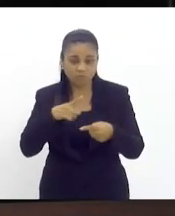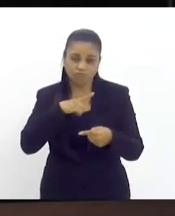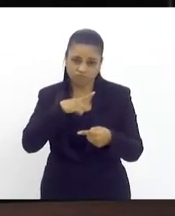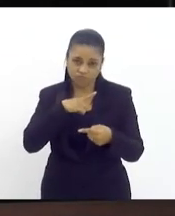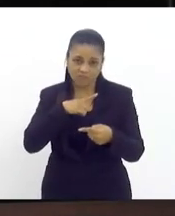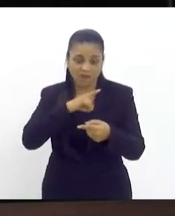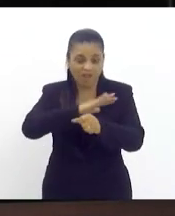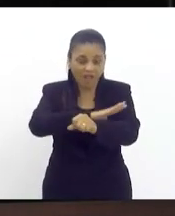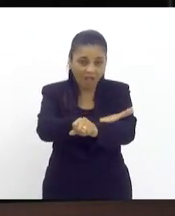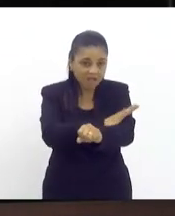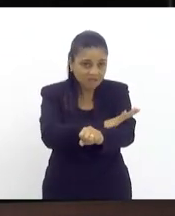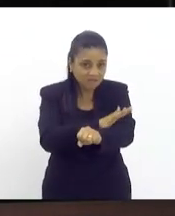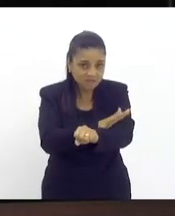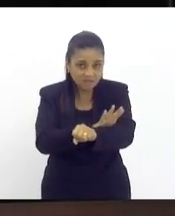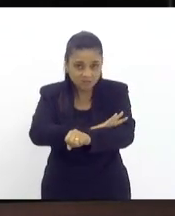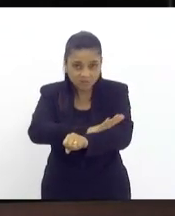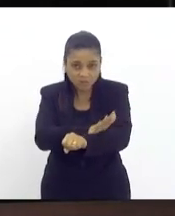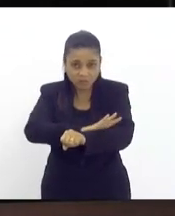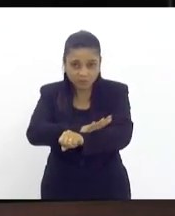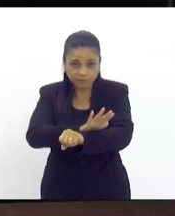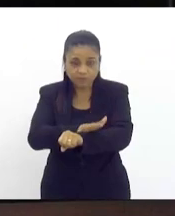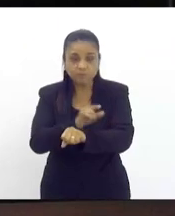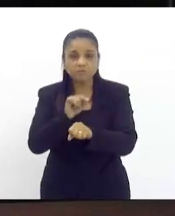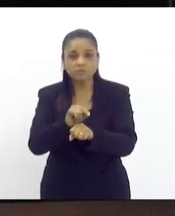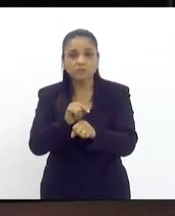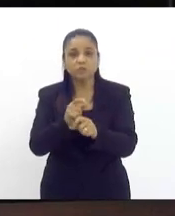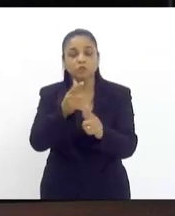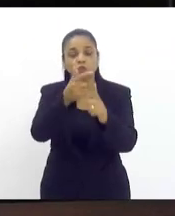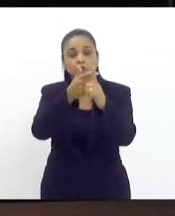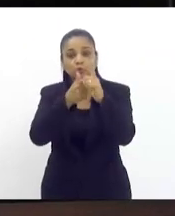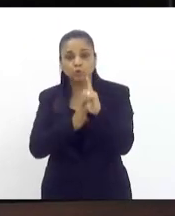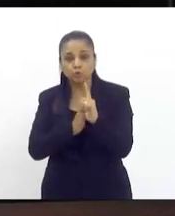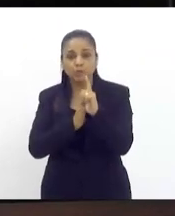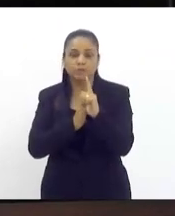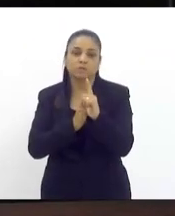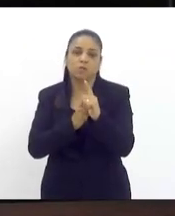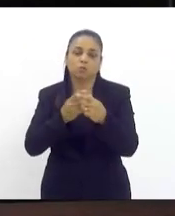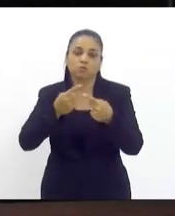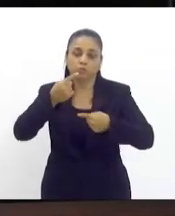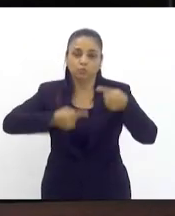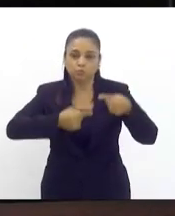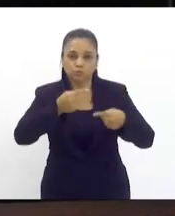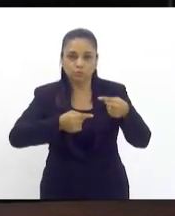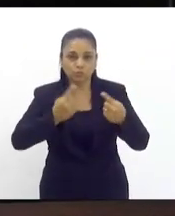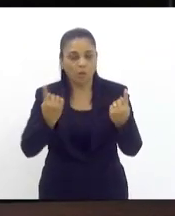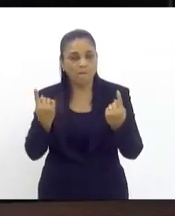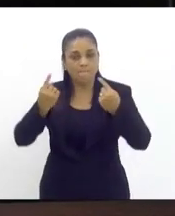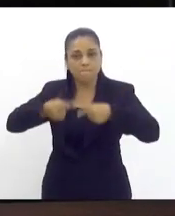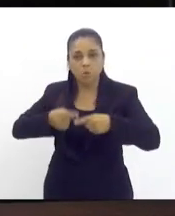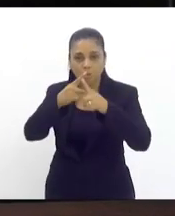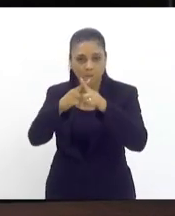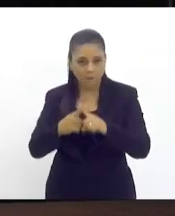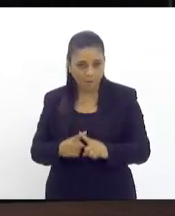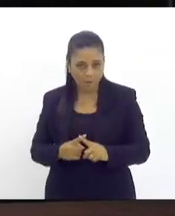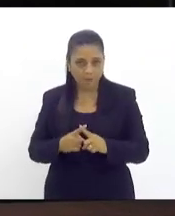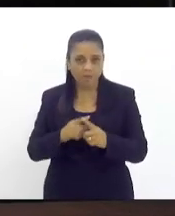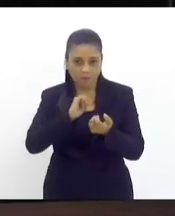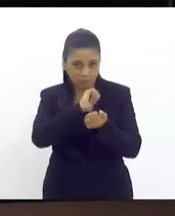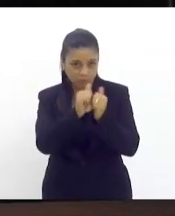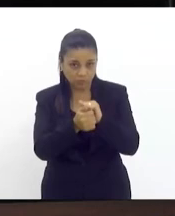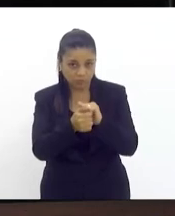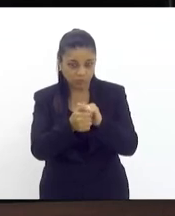atos de racismo a possibilidade de suspensão do jogo e por último além de todo esse tema